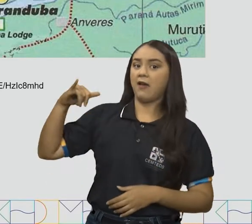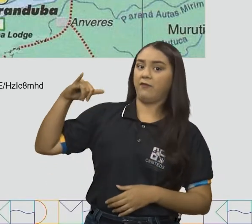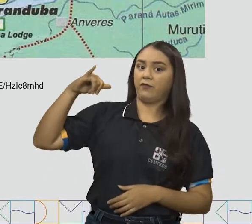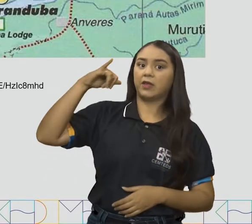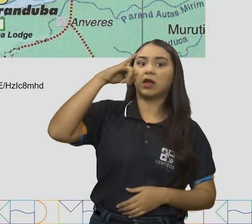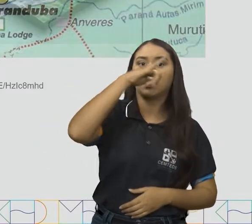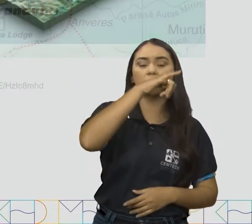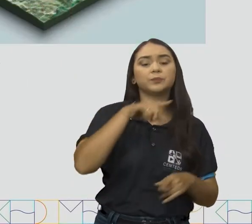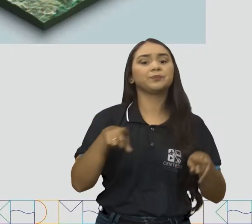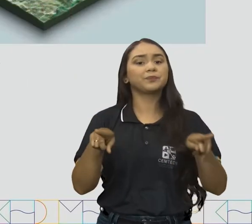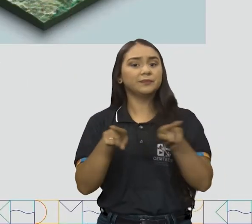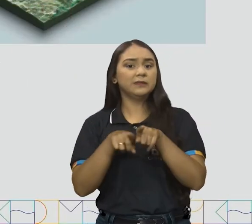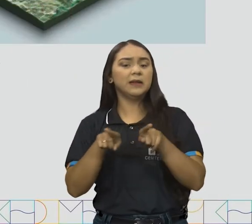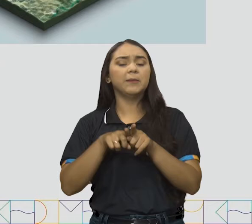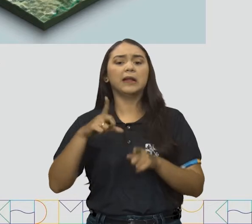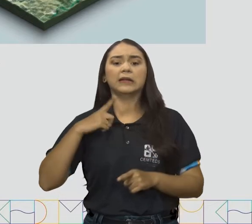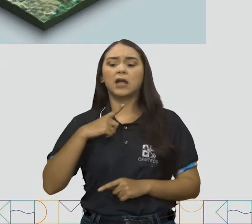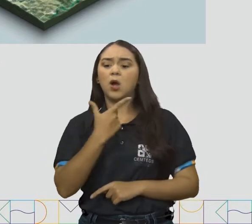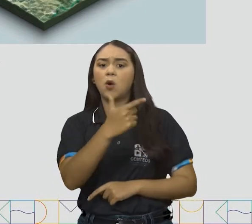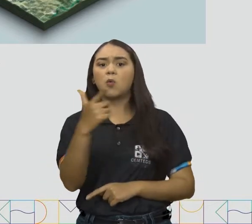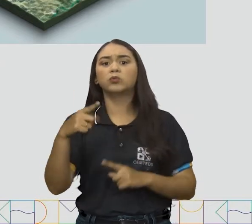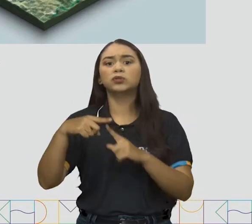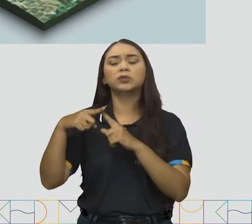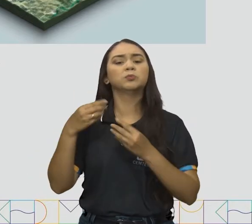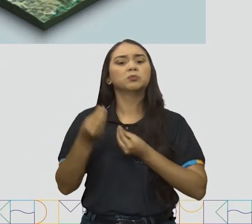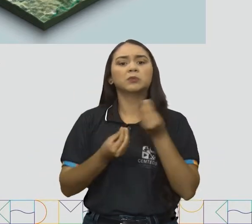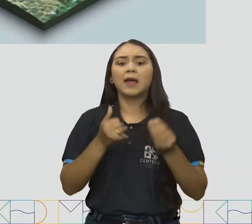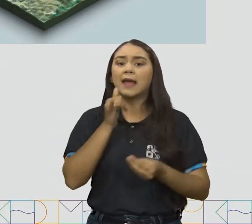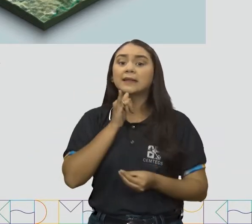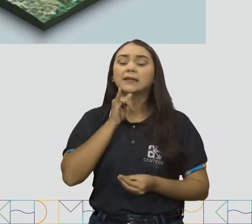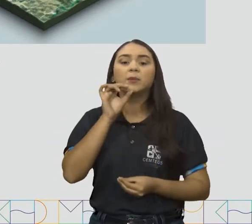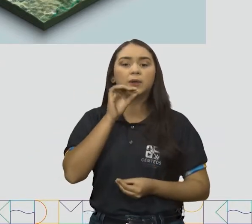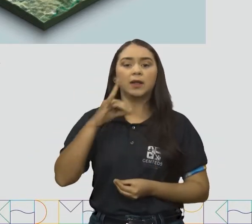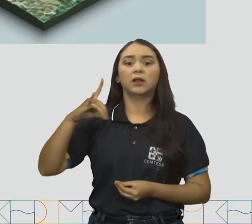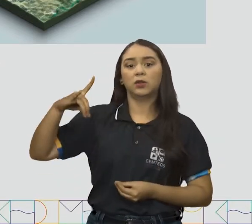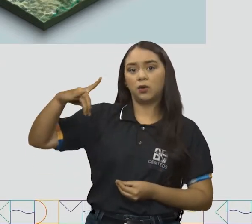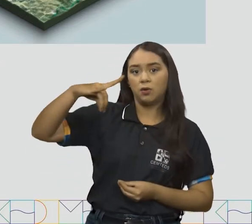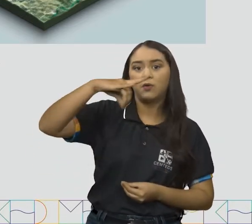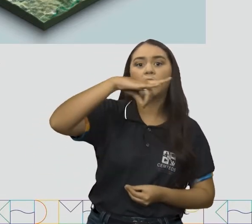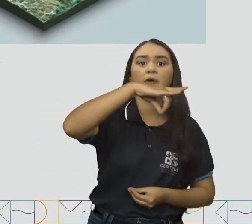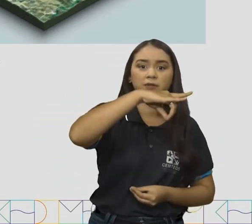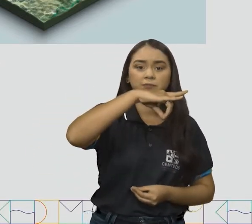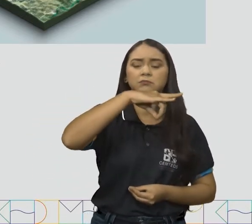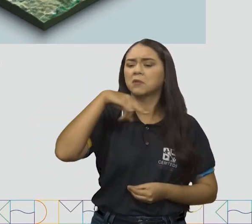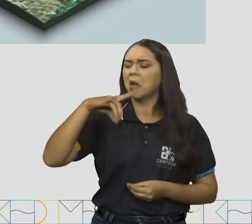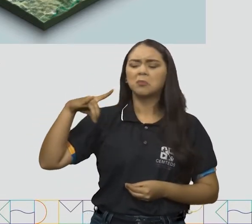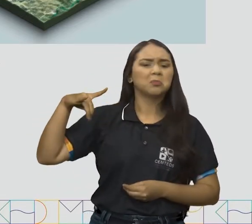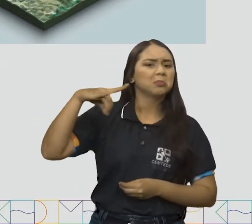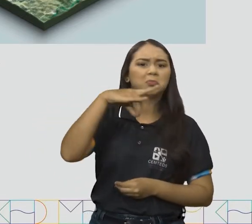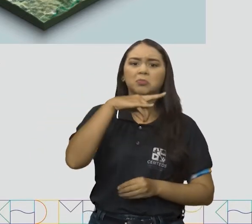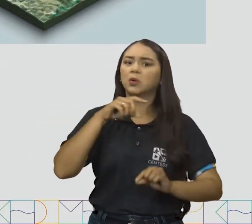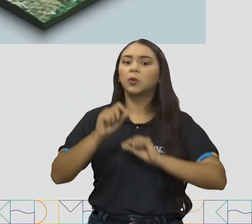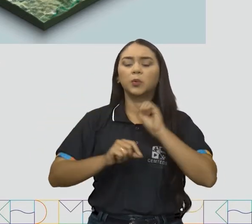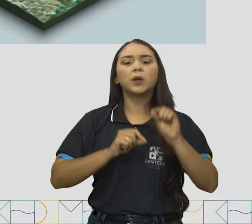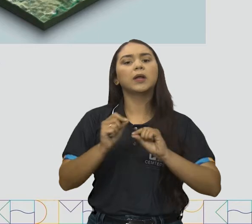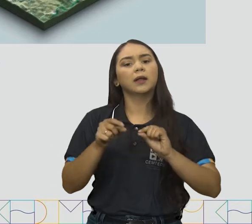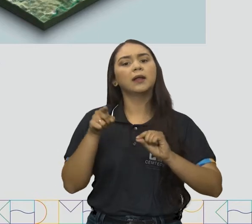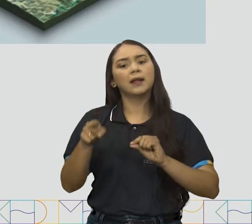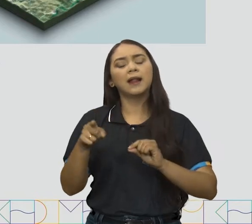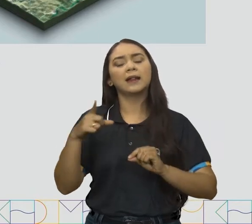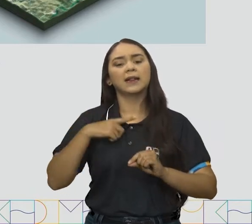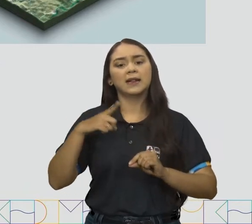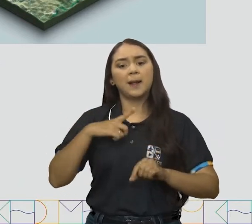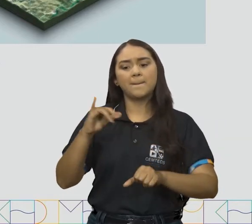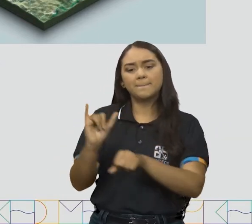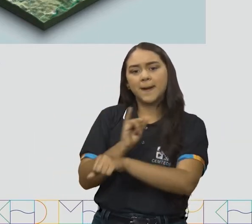aviões tripulados e os VANTs, os veículos aéreos não tripulados, comumente conhecido como drone. Os drones, na